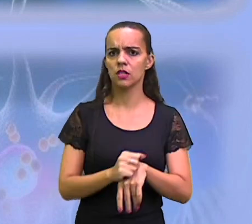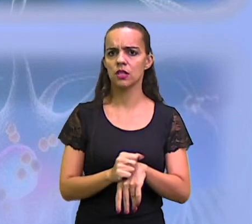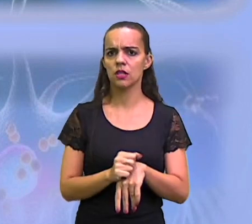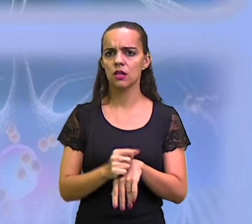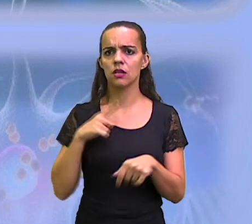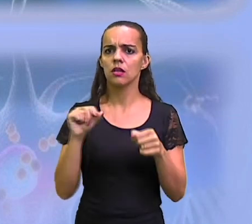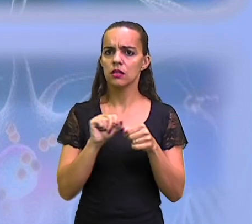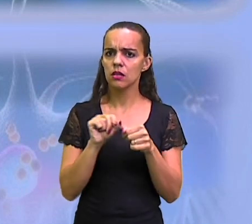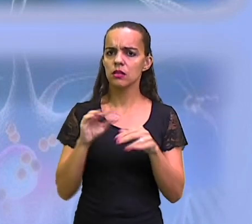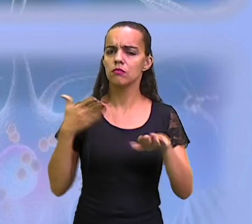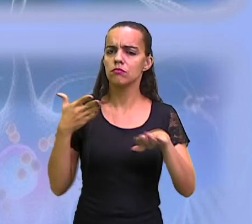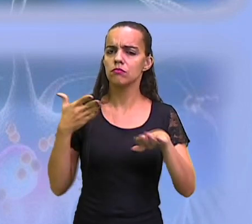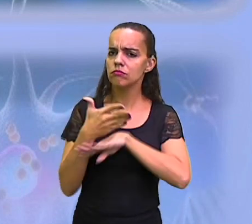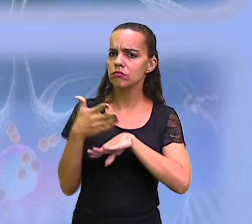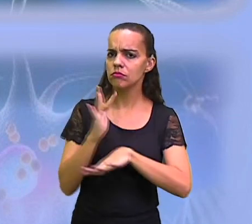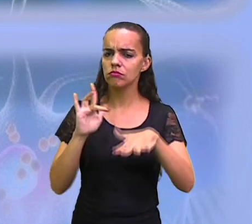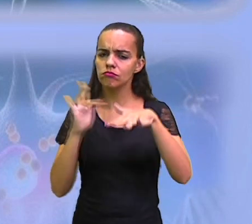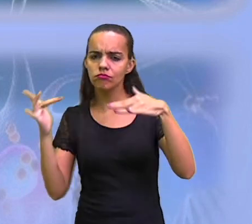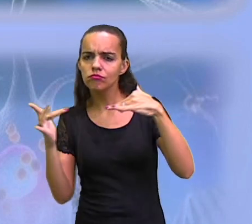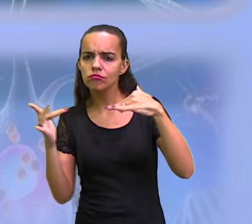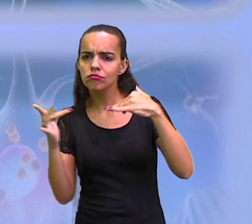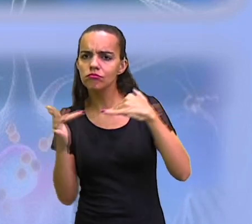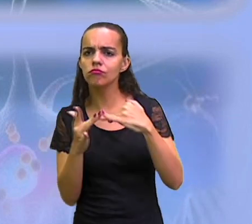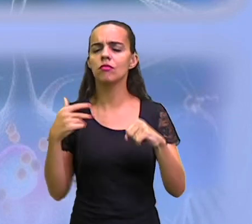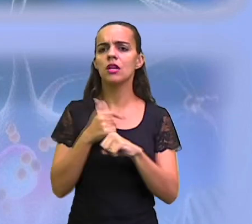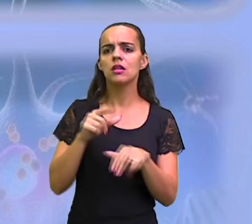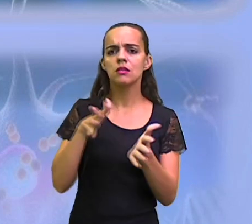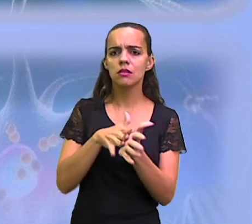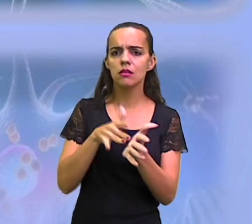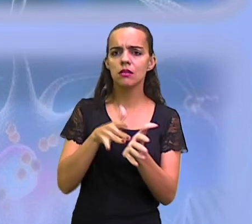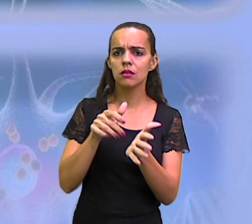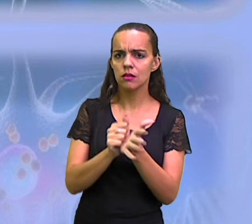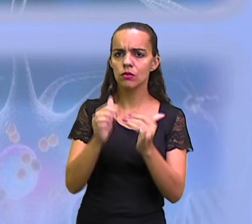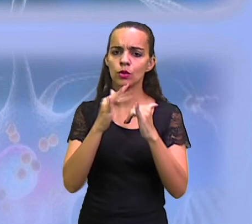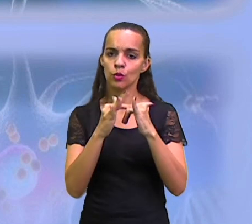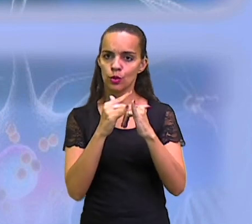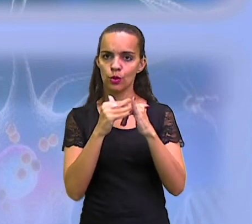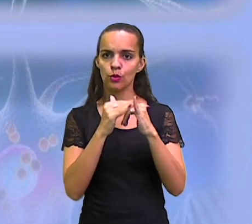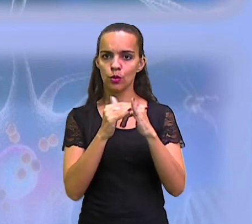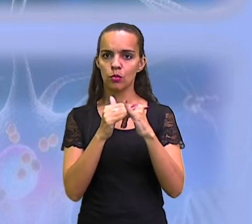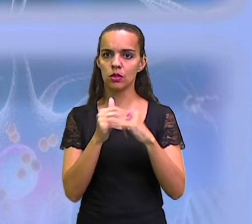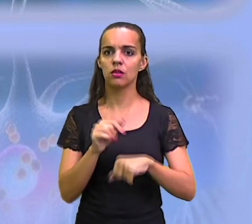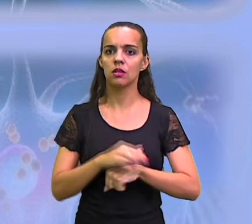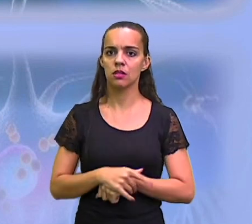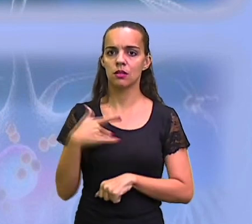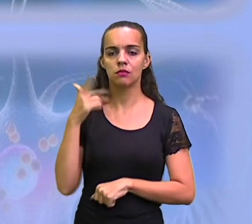pode acessar todas as nossas redes sociais e o nosso canal do